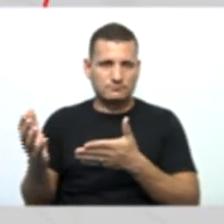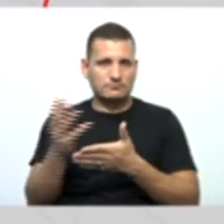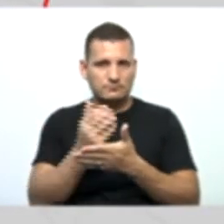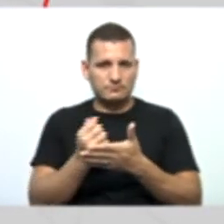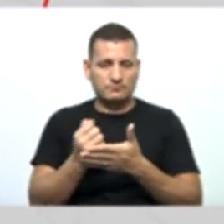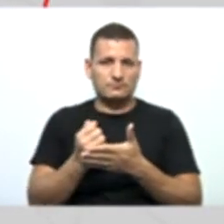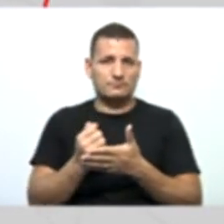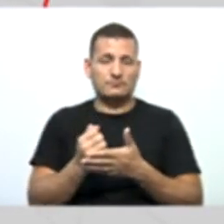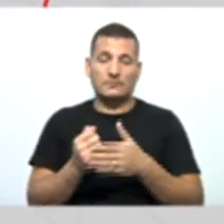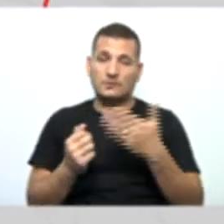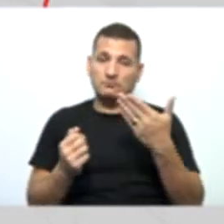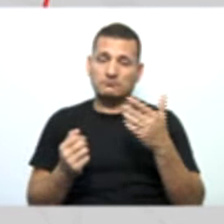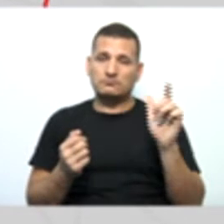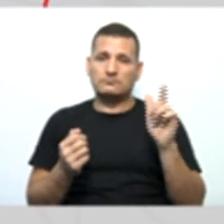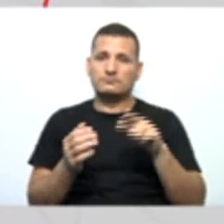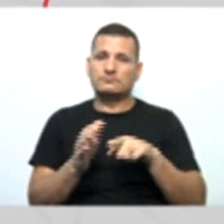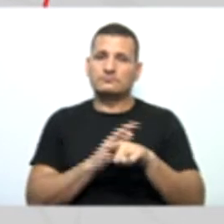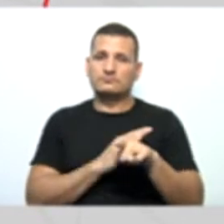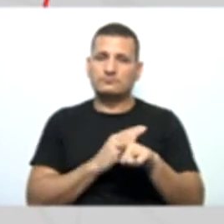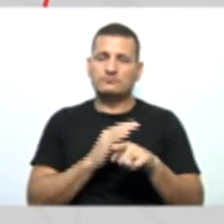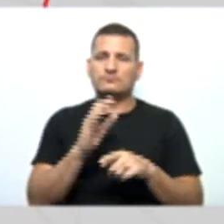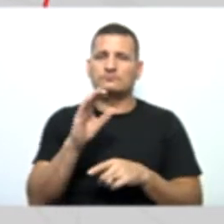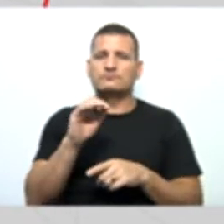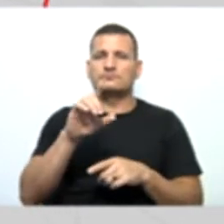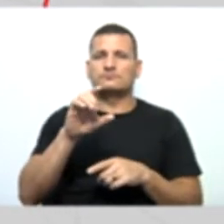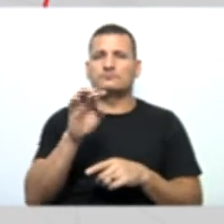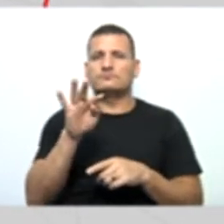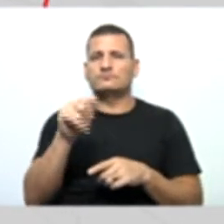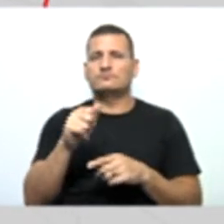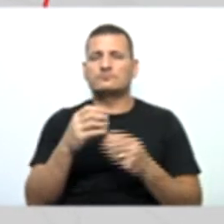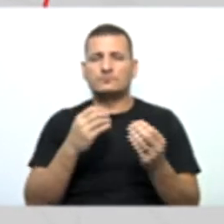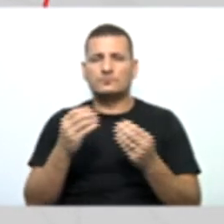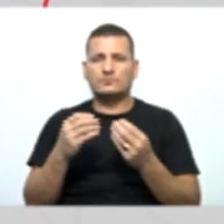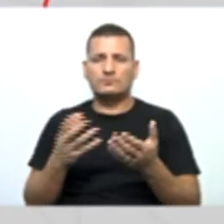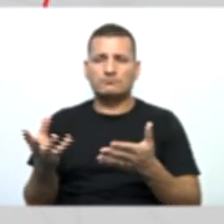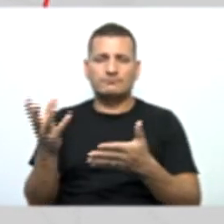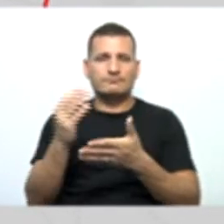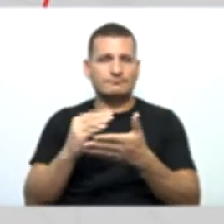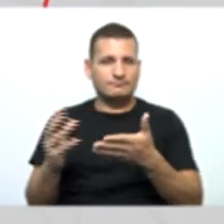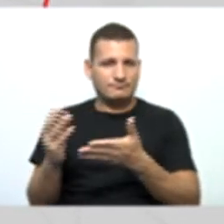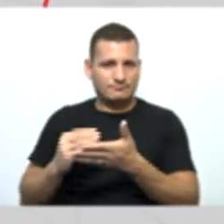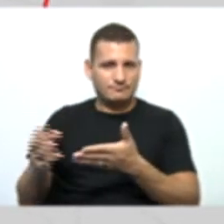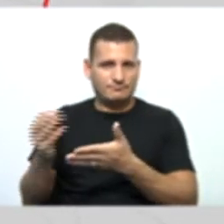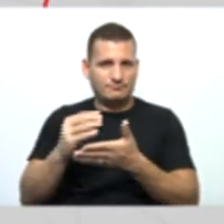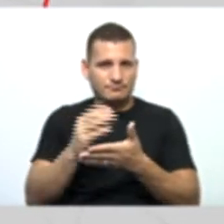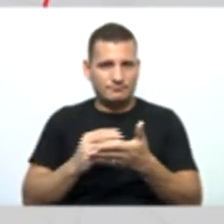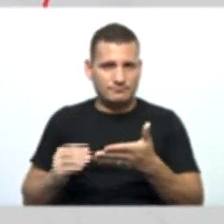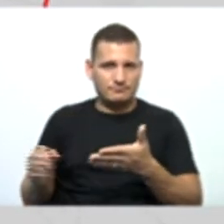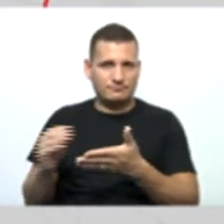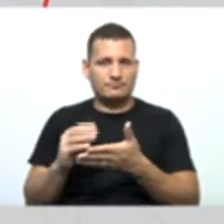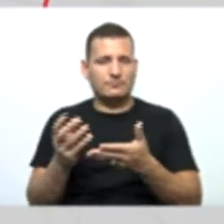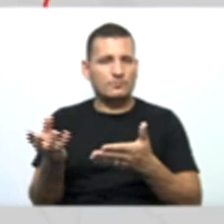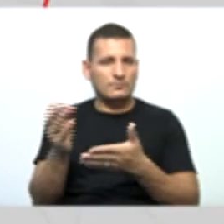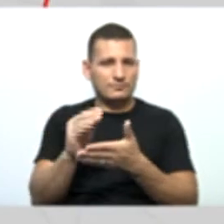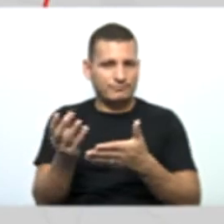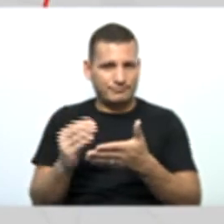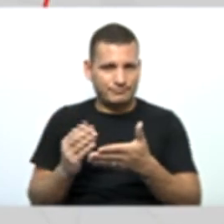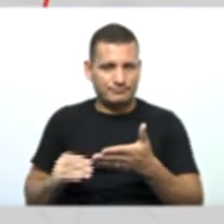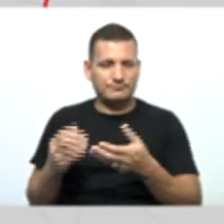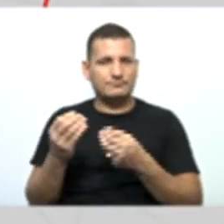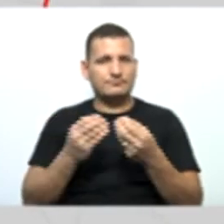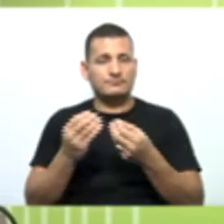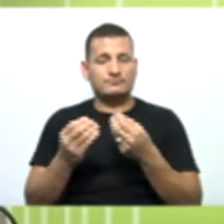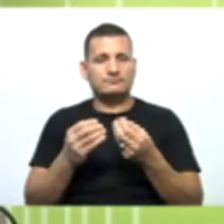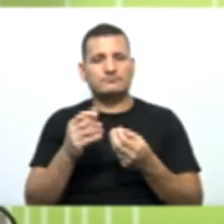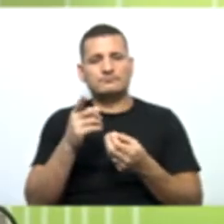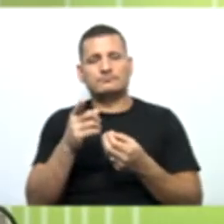Gente, ó, uma outra pergunta. Coleta, como que funciona a coleta no sistema de informação? Você, aluno, como que funcionaria?